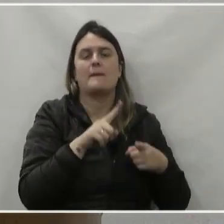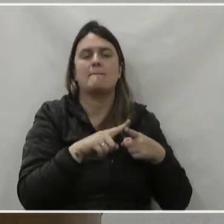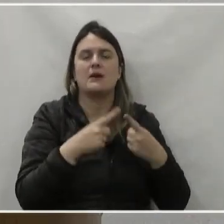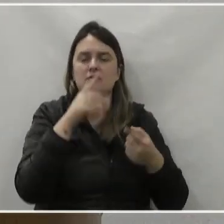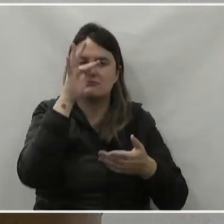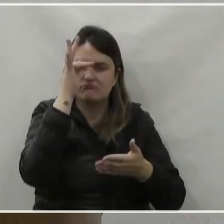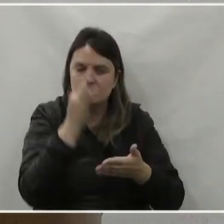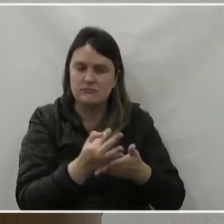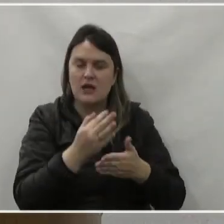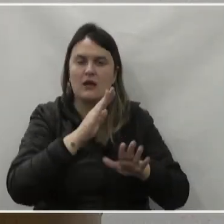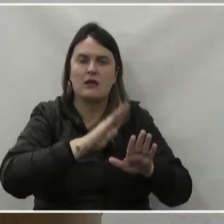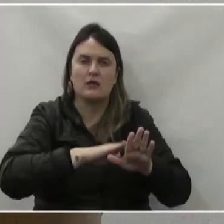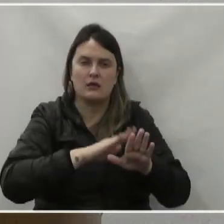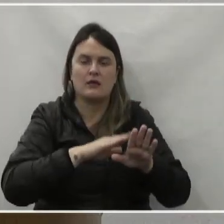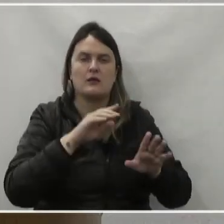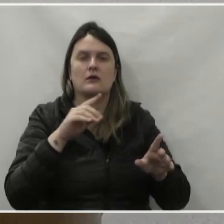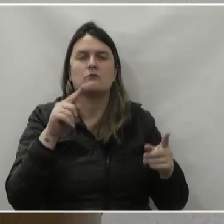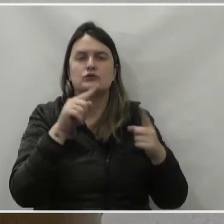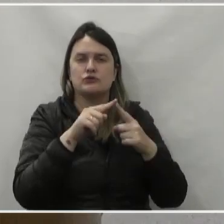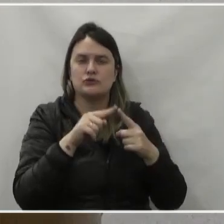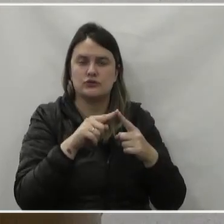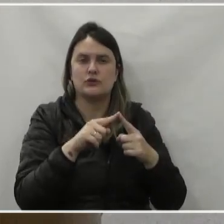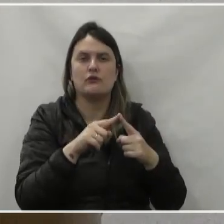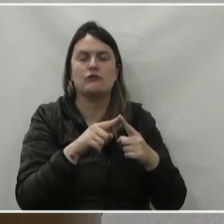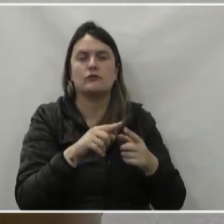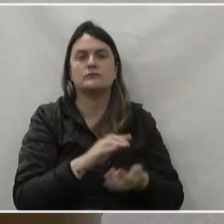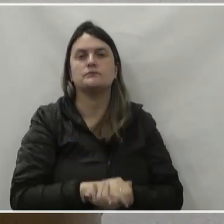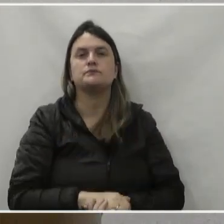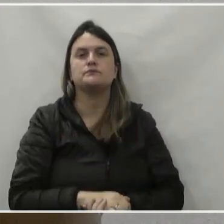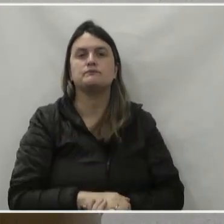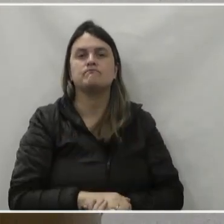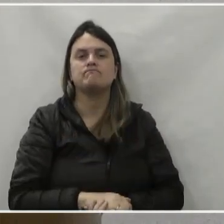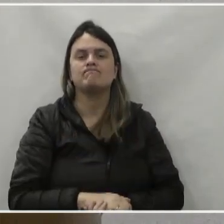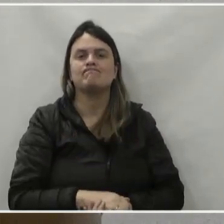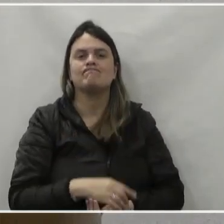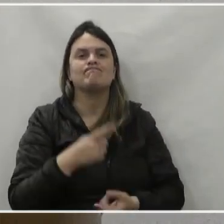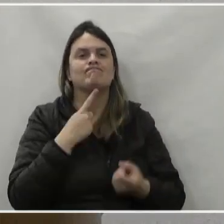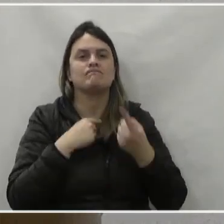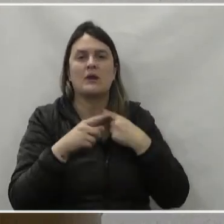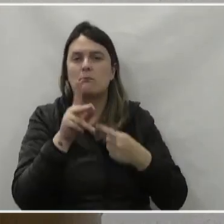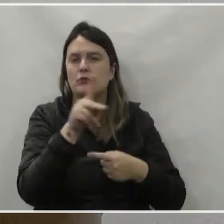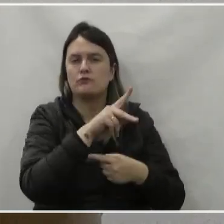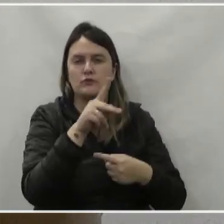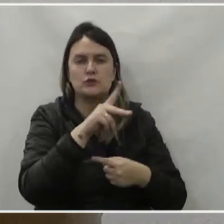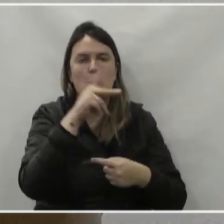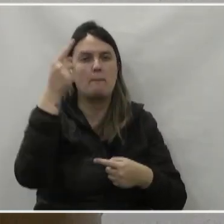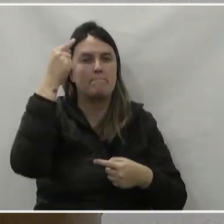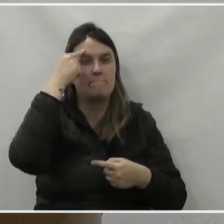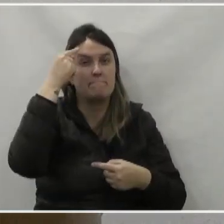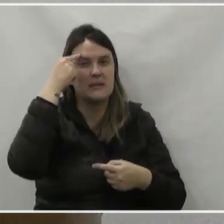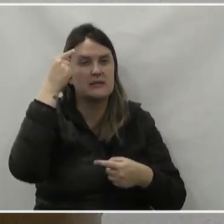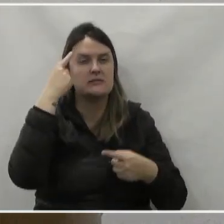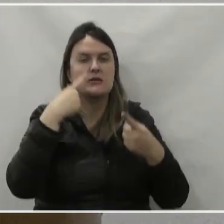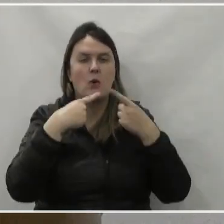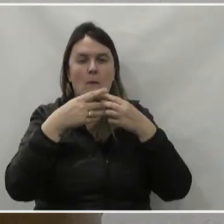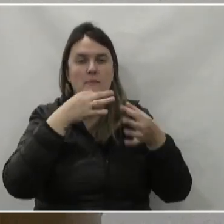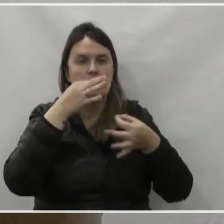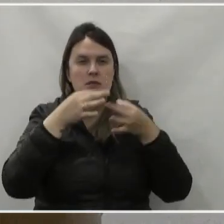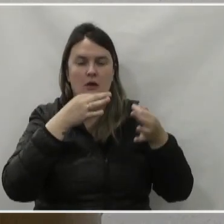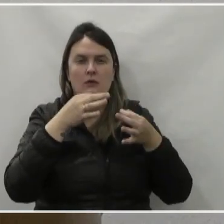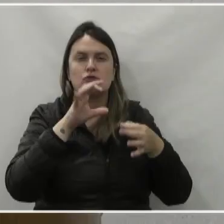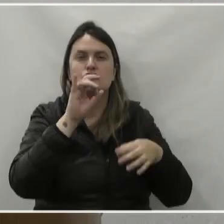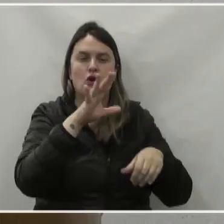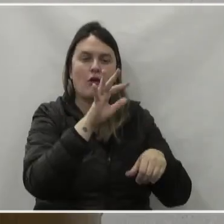fidelidade ideológica ou capital, sobretudo financeiro. Não deseja professores pensantes, deseja